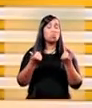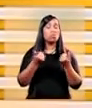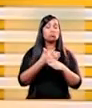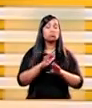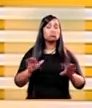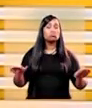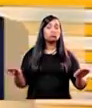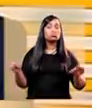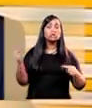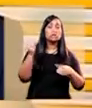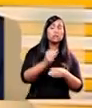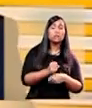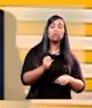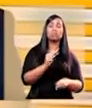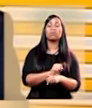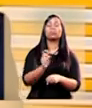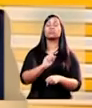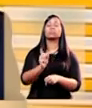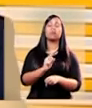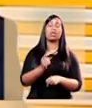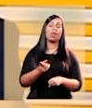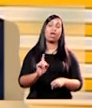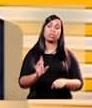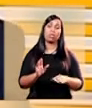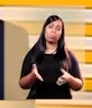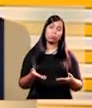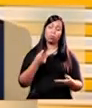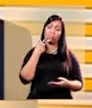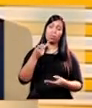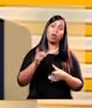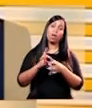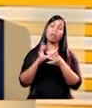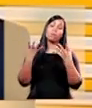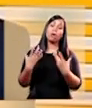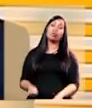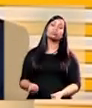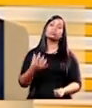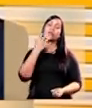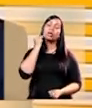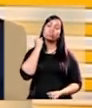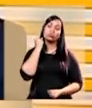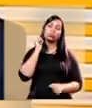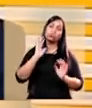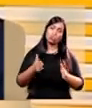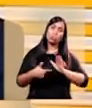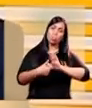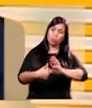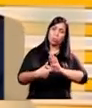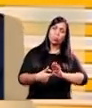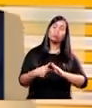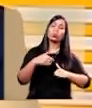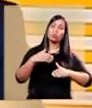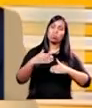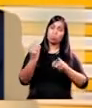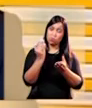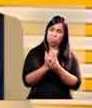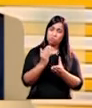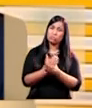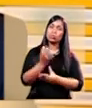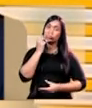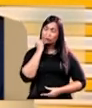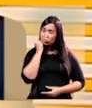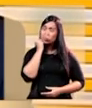está inserido. Então, para que nós vamos esperar 120 dias? Então, já se defere logo a adoção, já se coloca para o procedimento